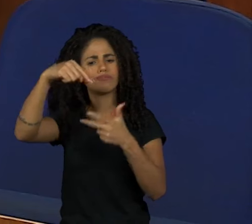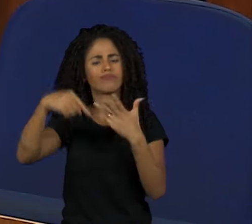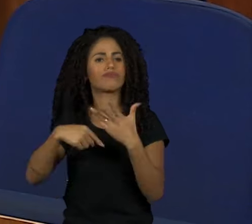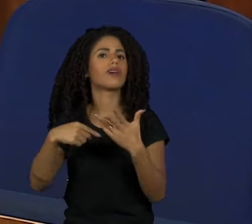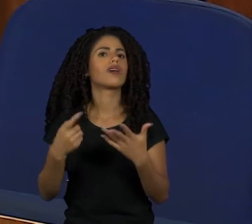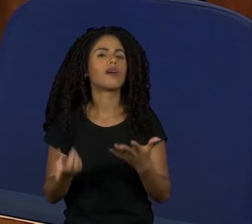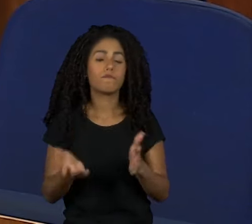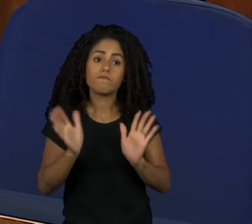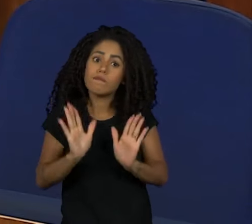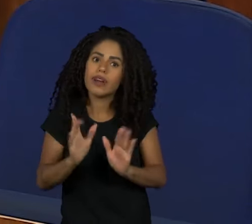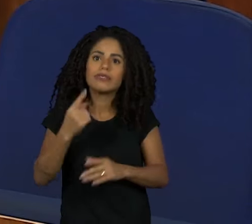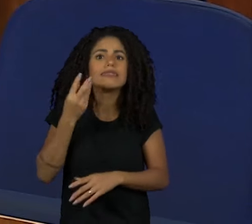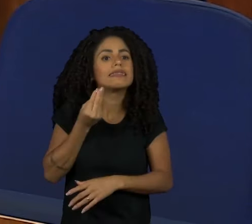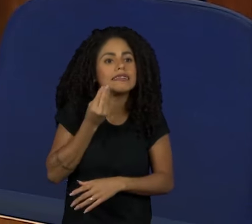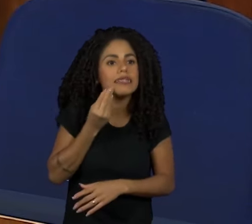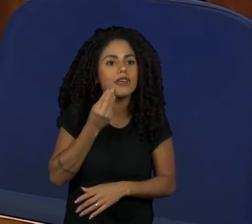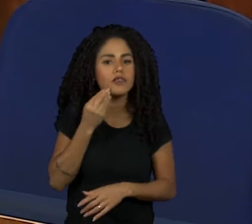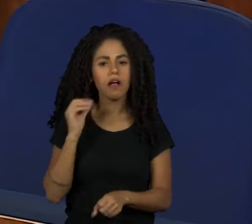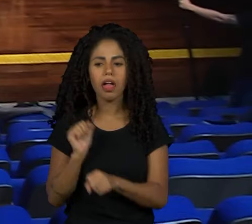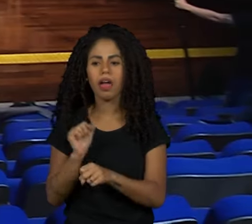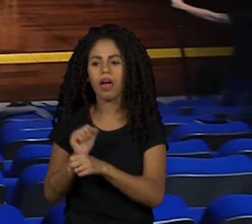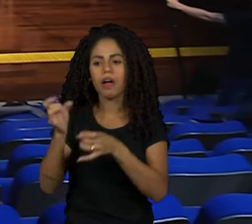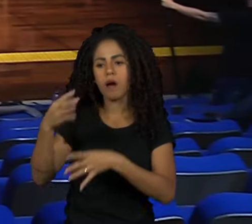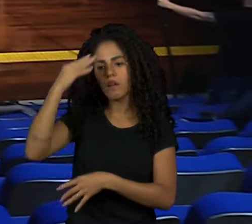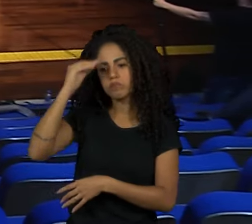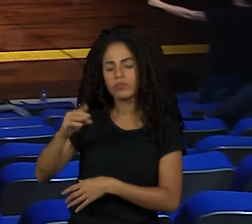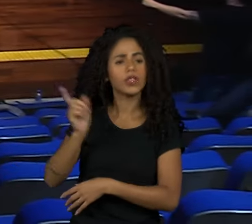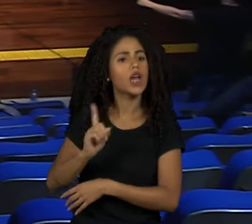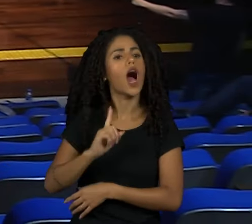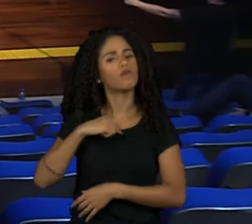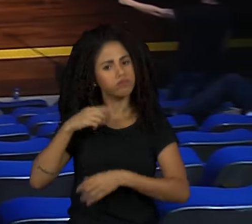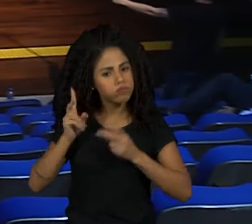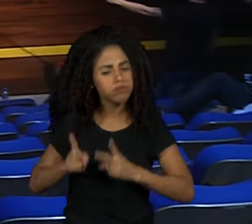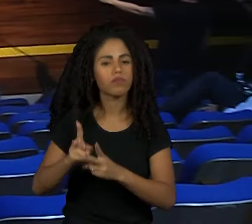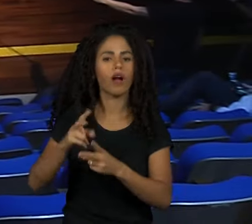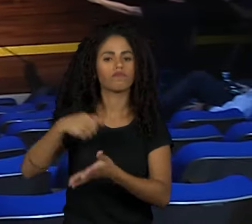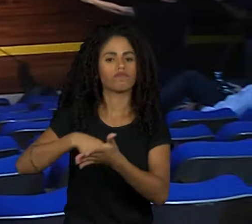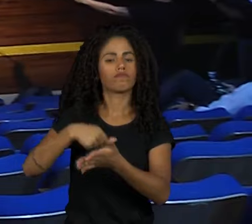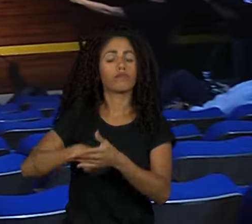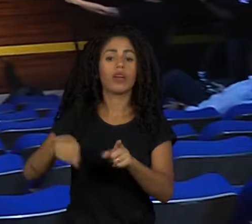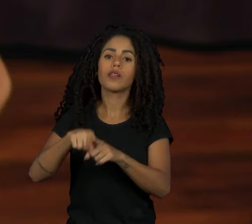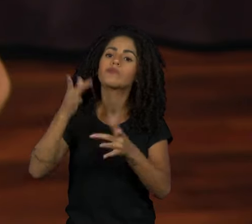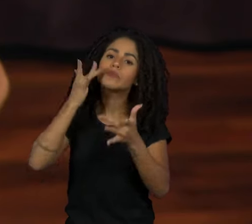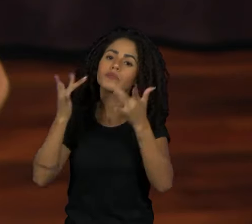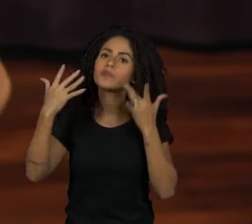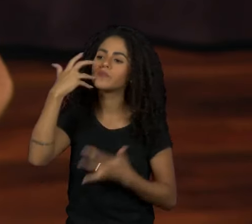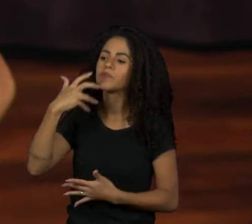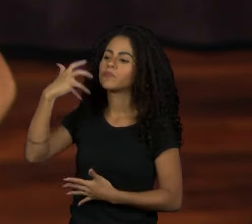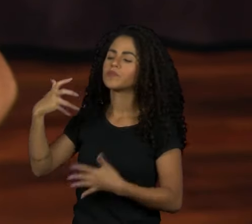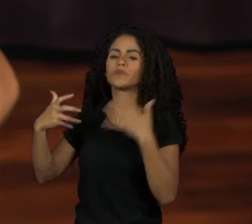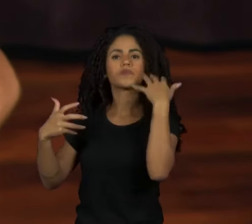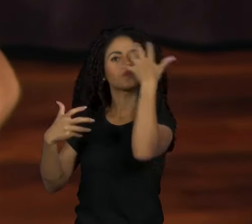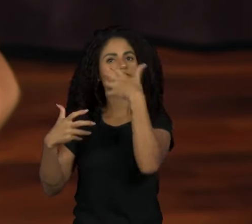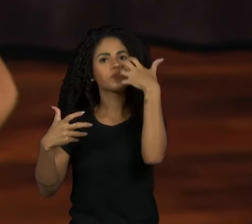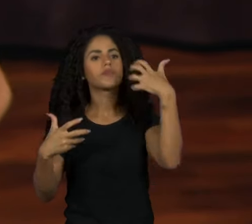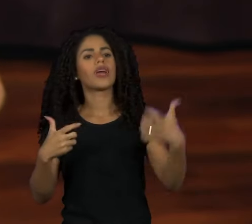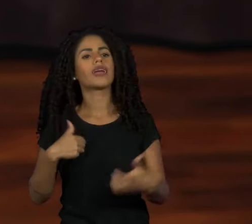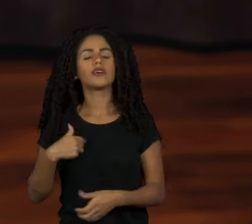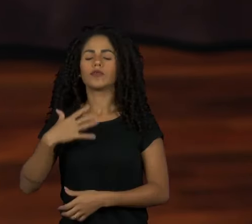pouco entra, mas assim, não parou em momento algum. O Davi definiu o curso de teatro musical como um